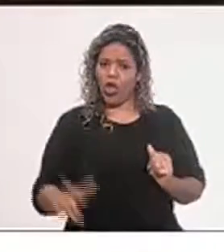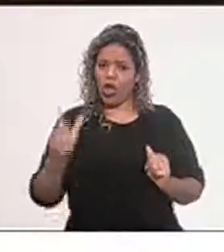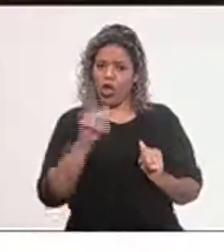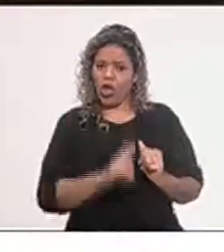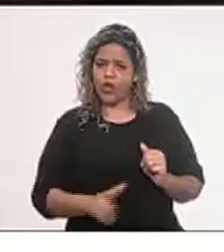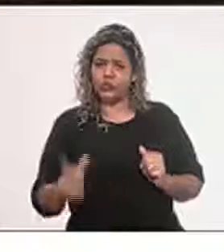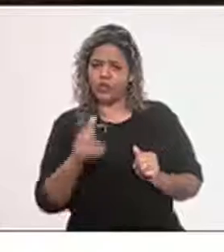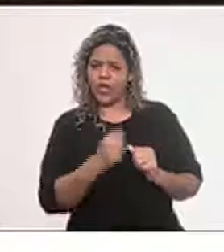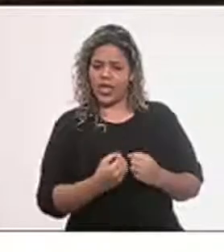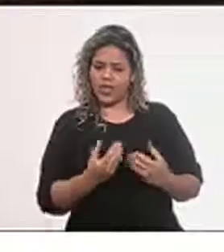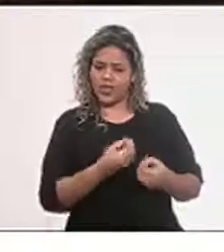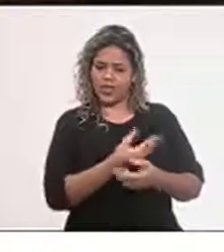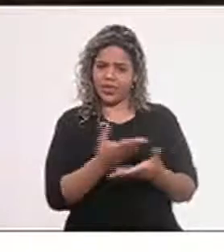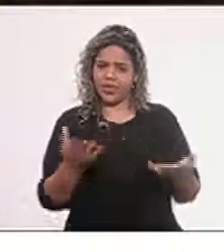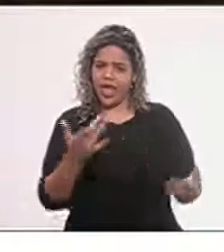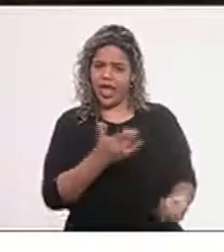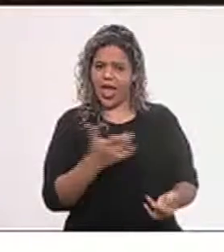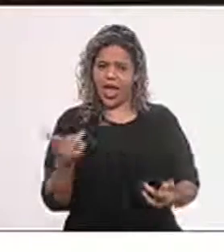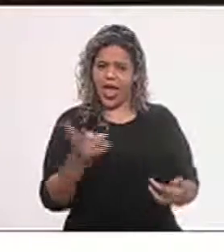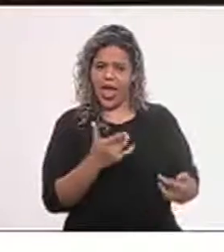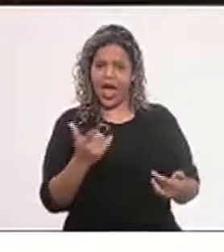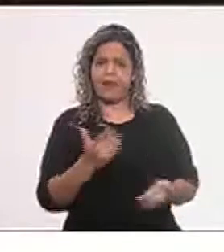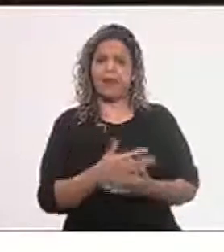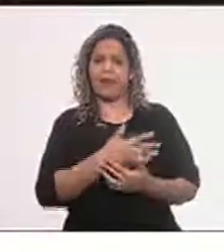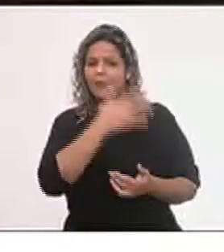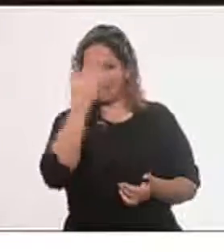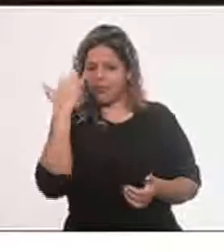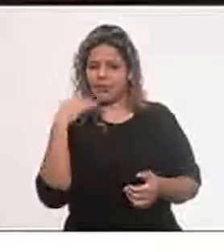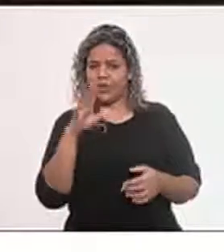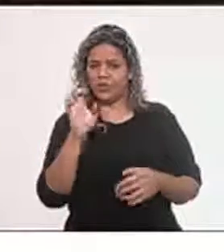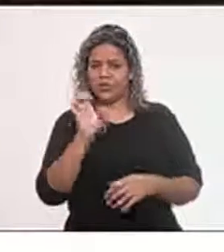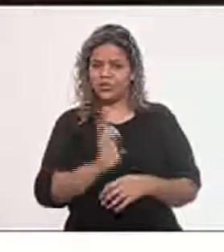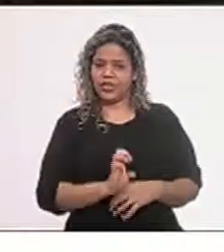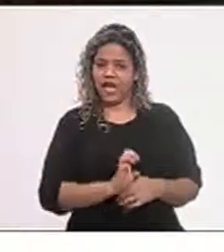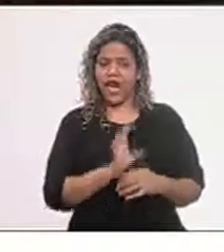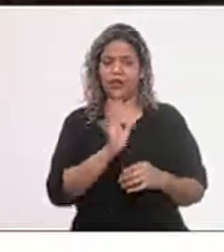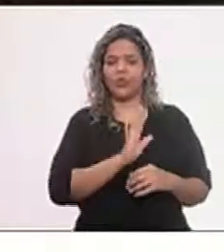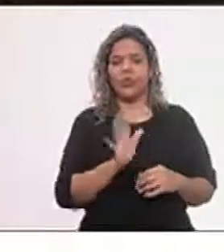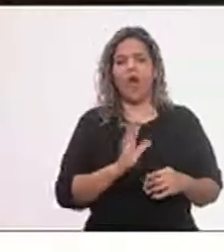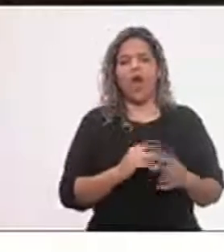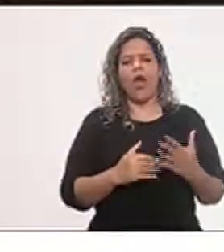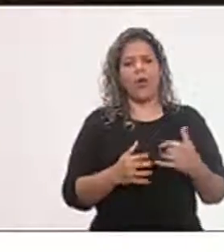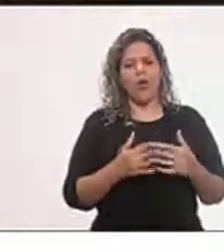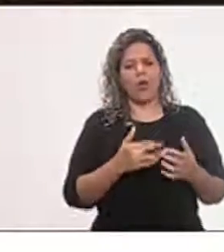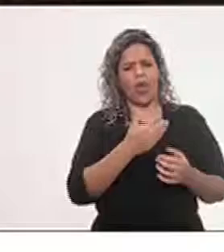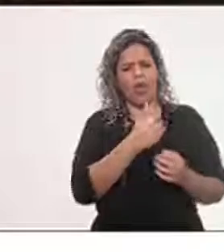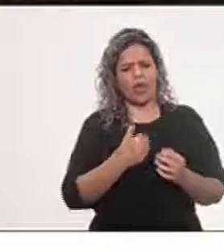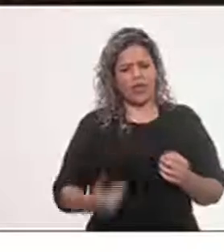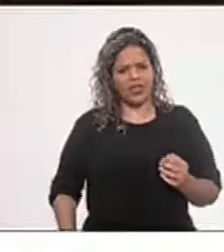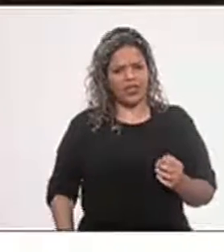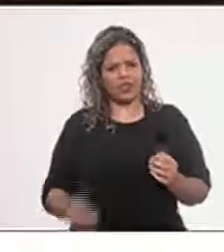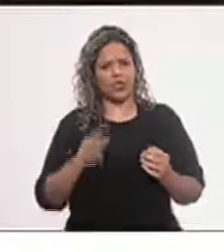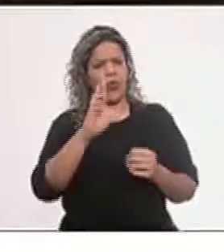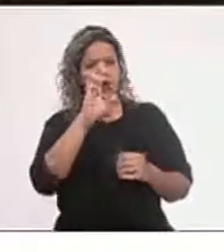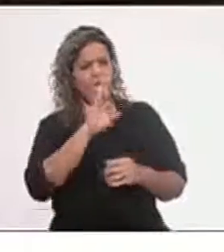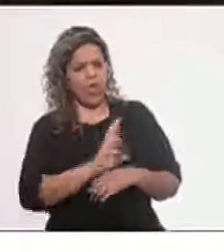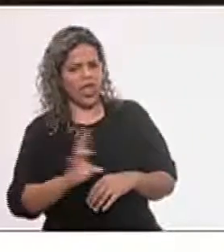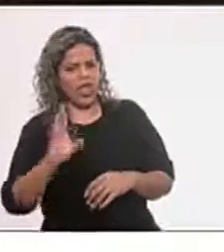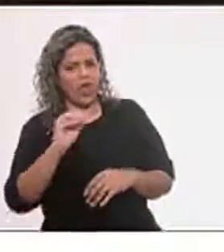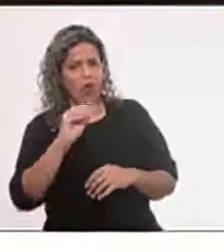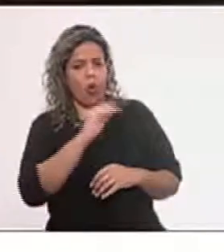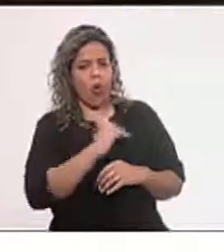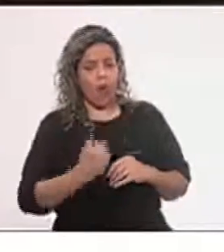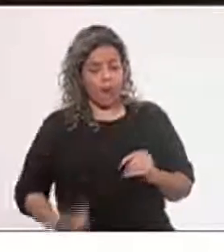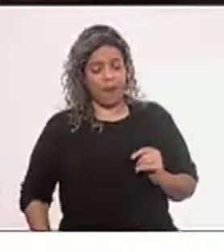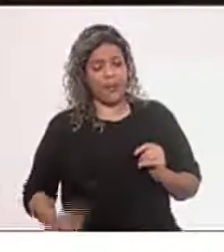de armar as pessoas individualmente para que o Estado, seja o governador do Rio de Janeiro ou o presidente da